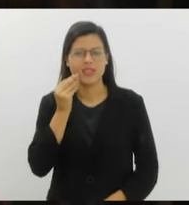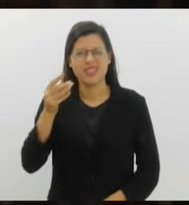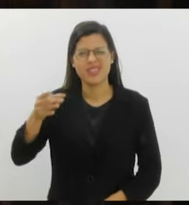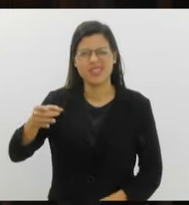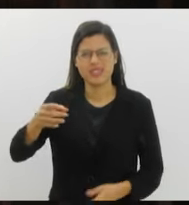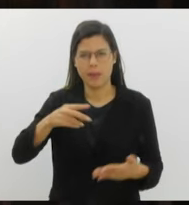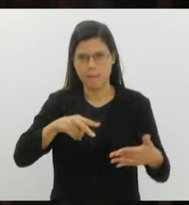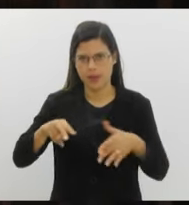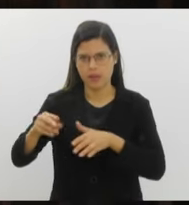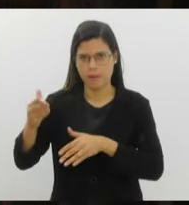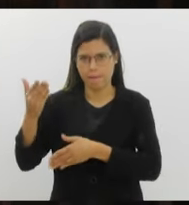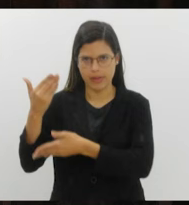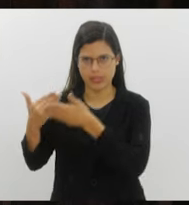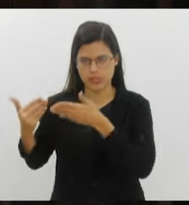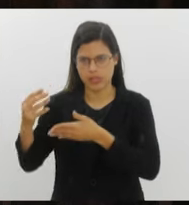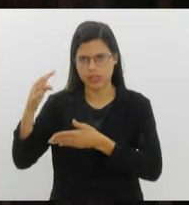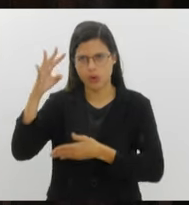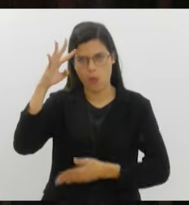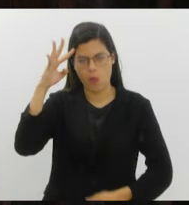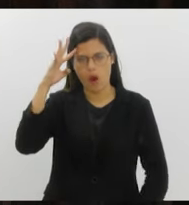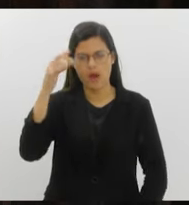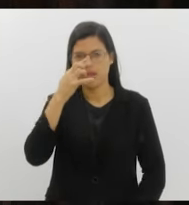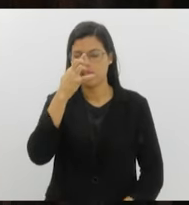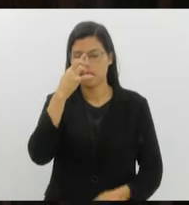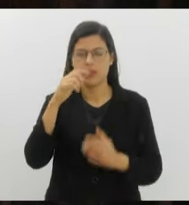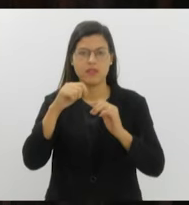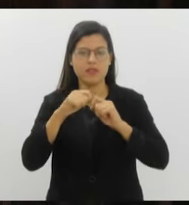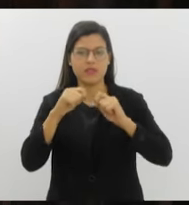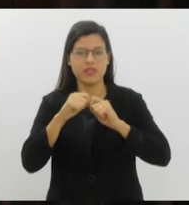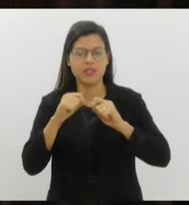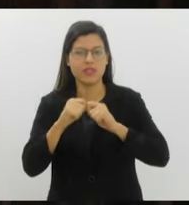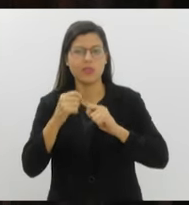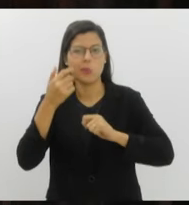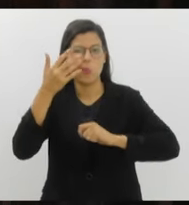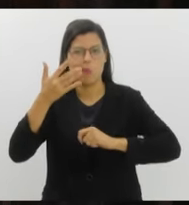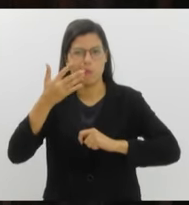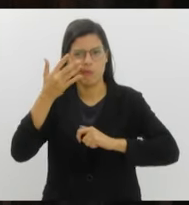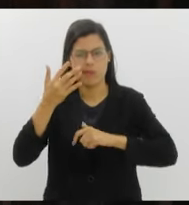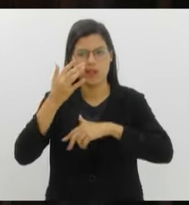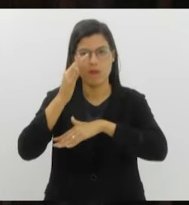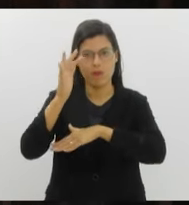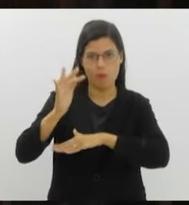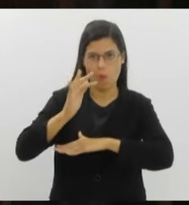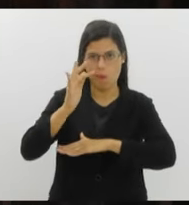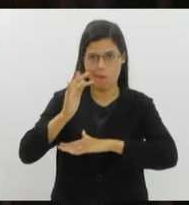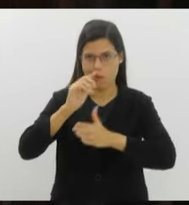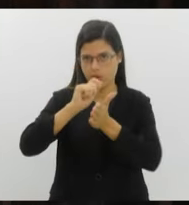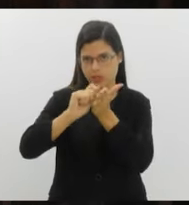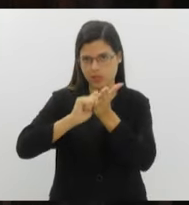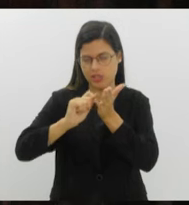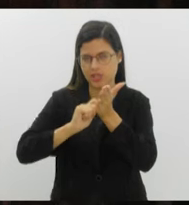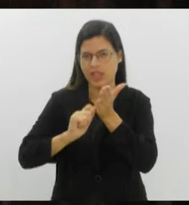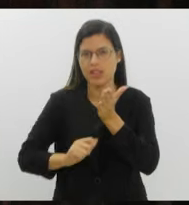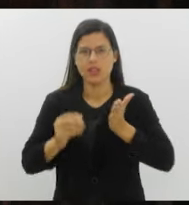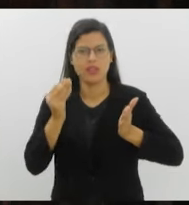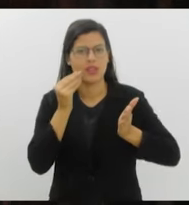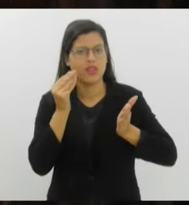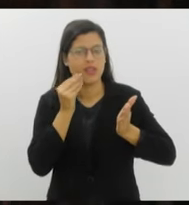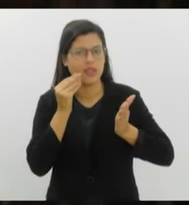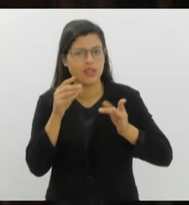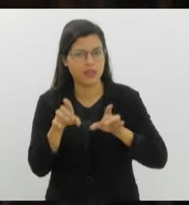quarta-feira, fazer um discurso formal, um discurso escrito. Tentei hoje pela manhã rabiscar algumas